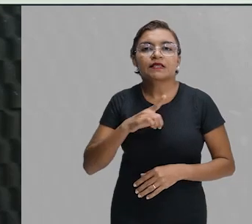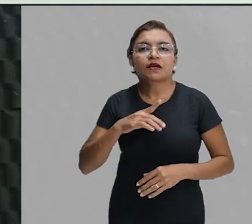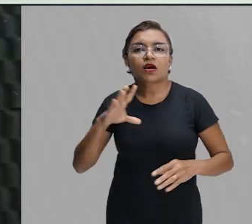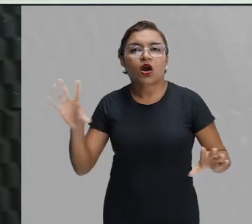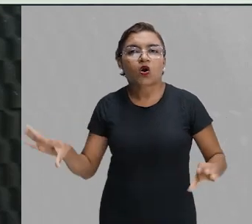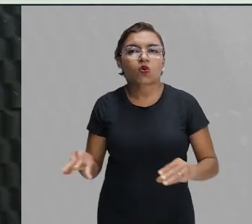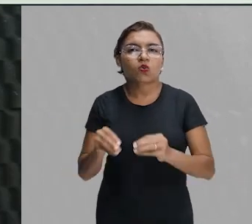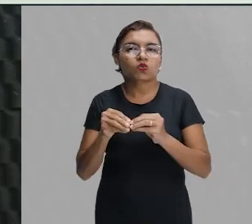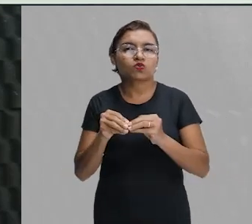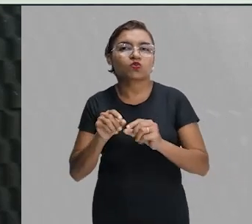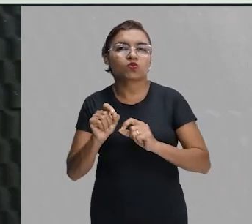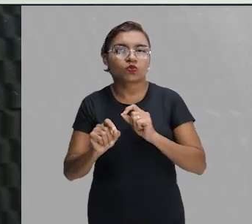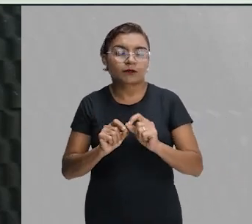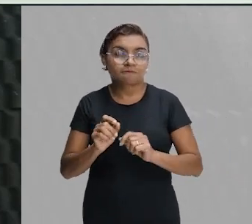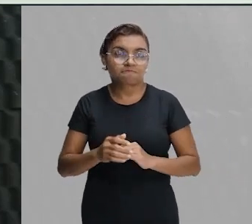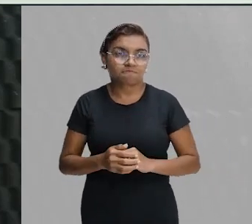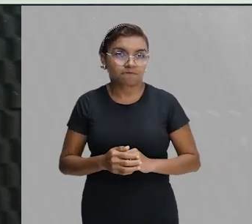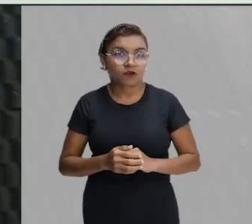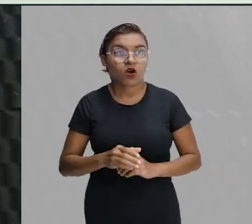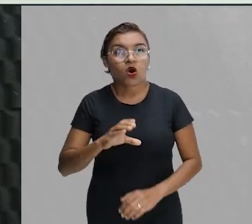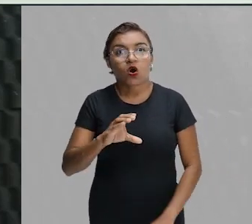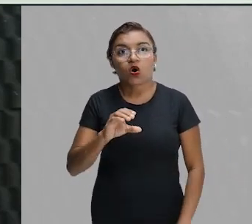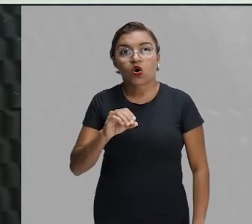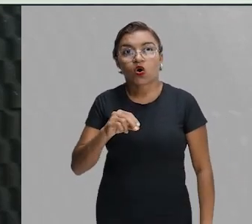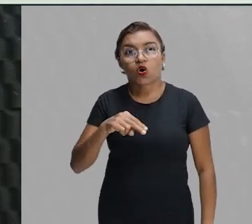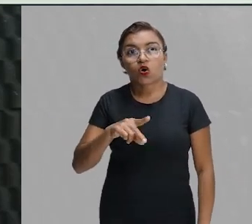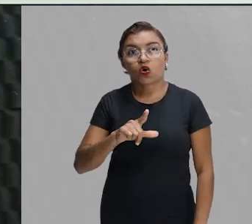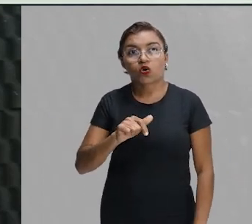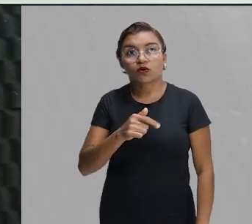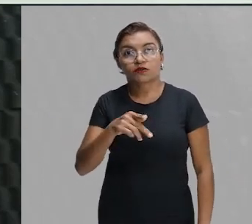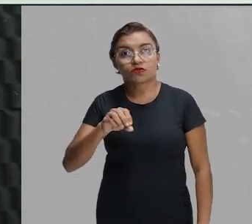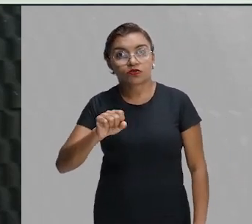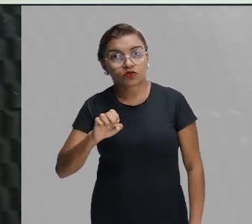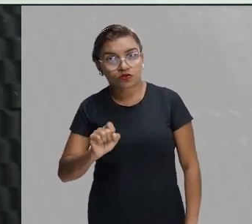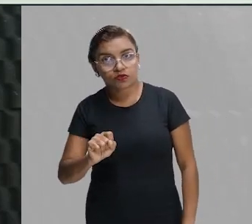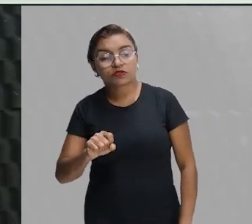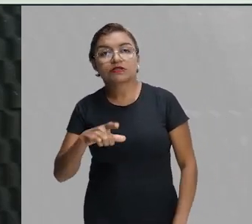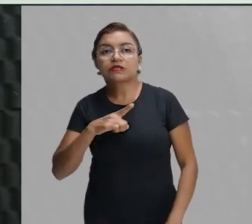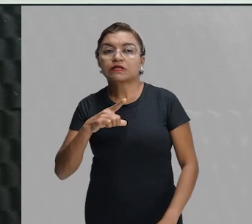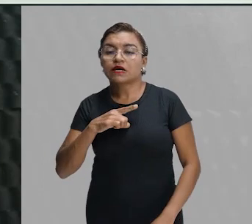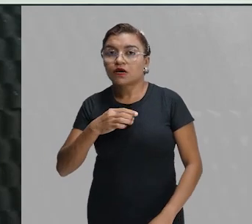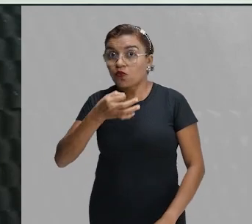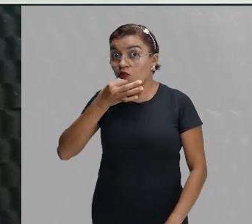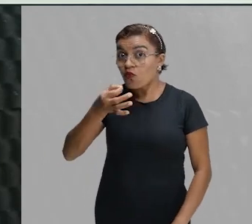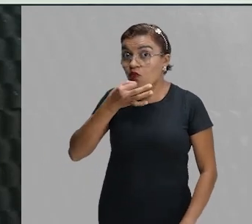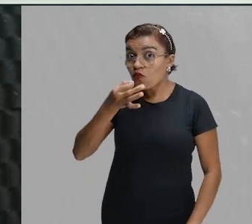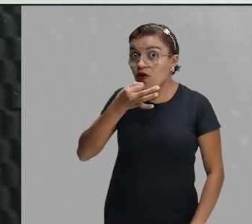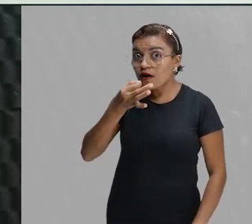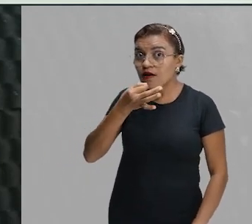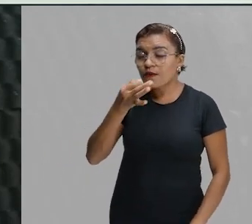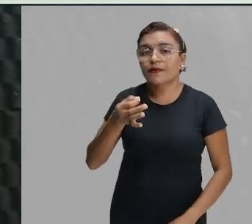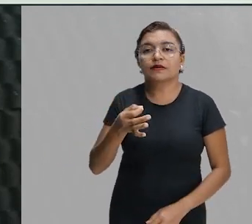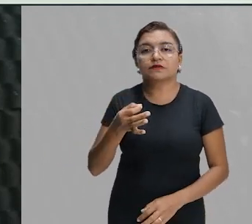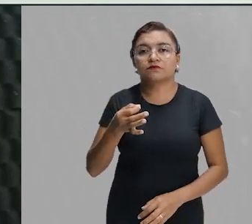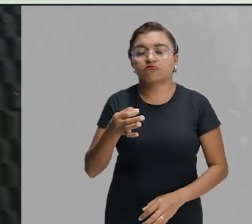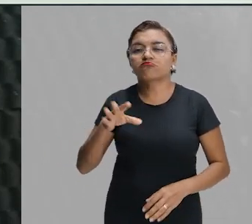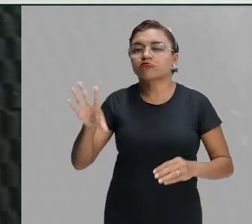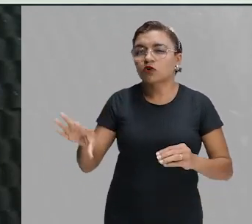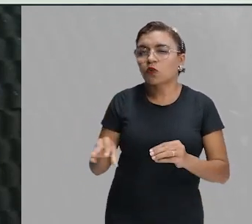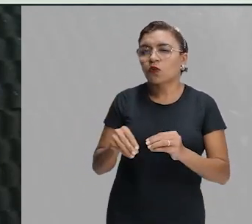conclusões, ó. Aqui nós temos as conclusões, certo? Dos argumentos,